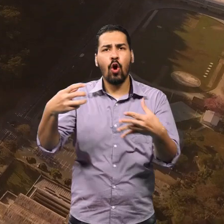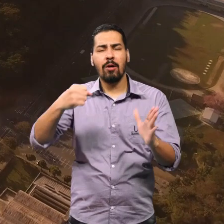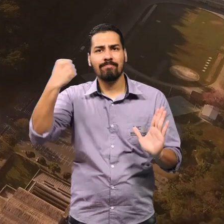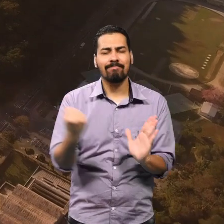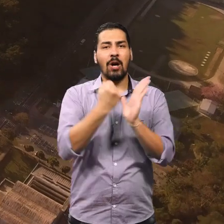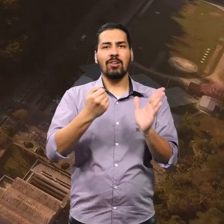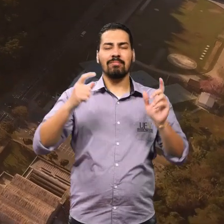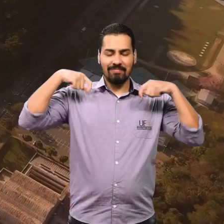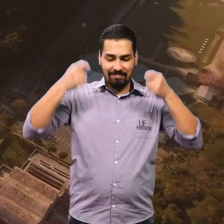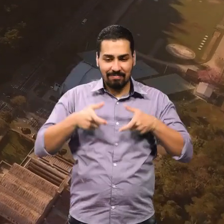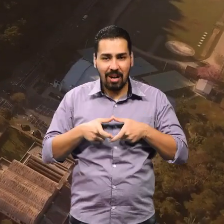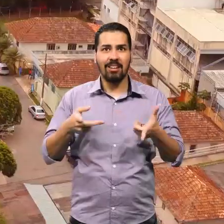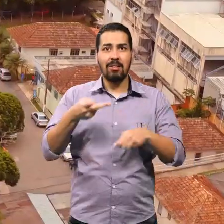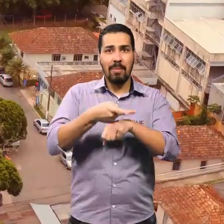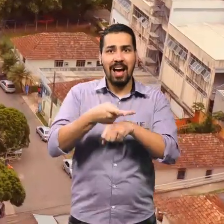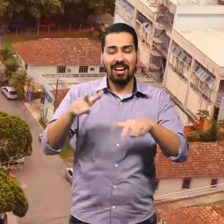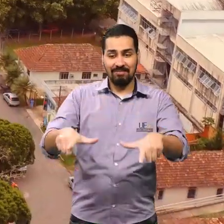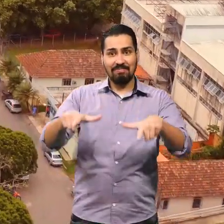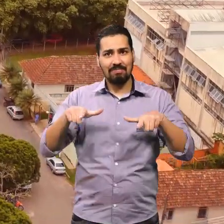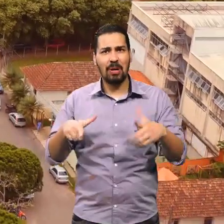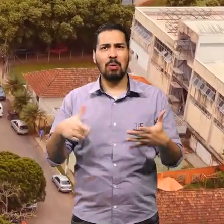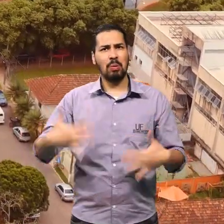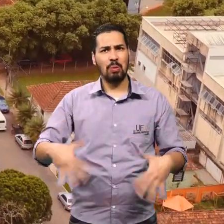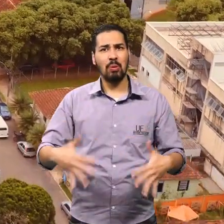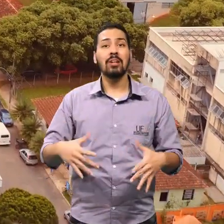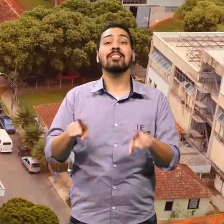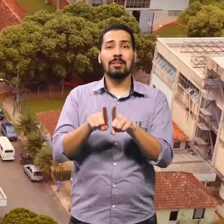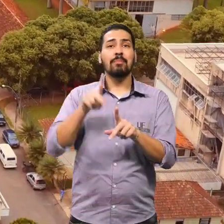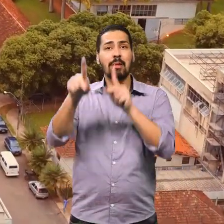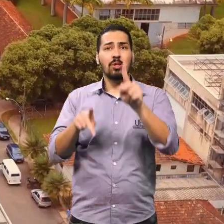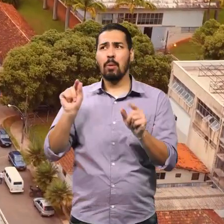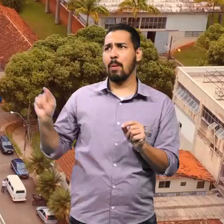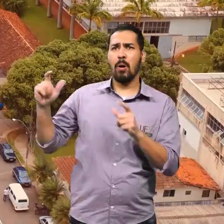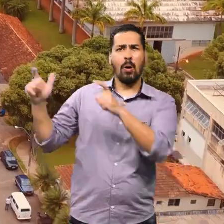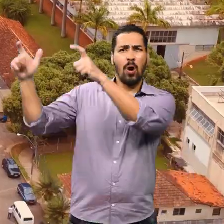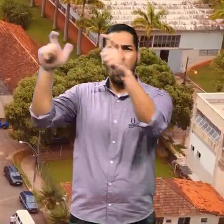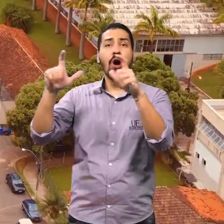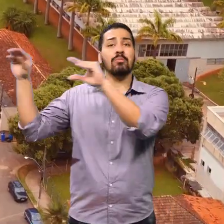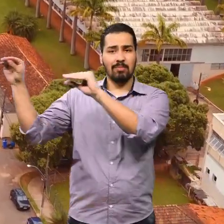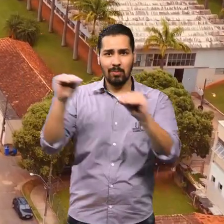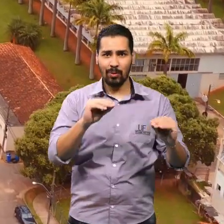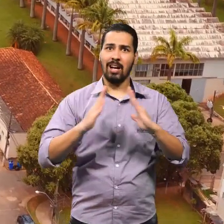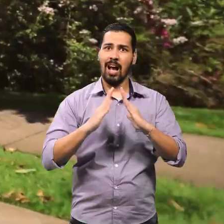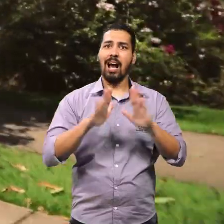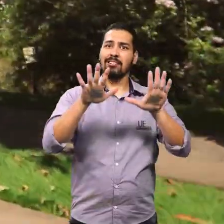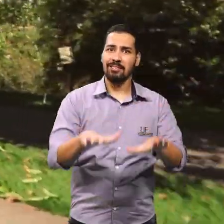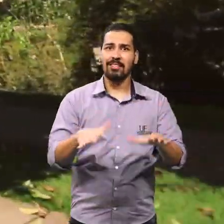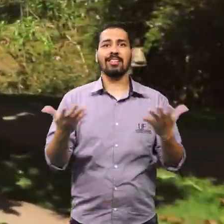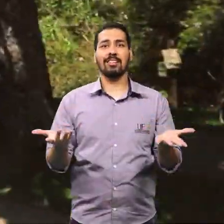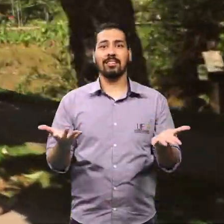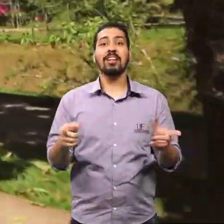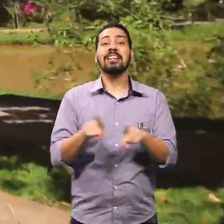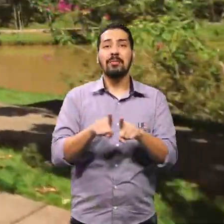honra e das certificações. Ela foi casa para pessoas de todos os lugares do Brasil e do mundo.